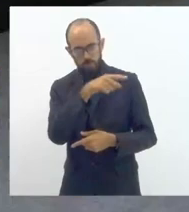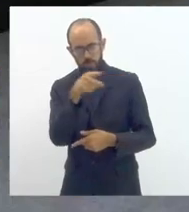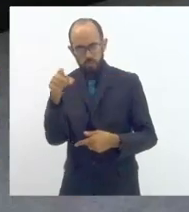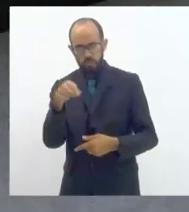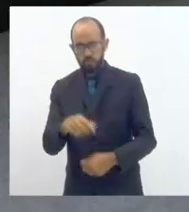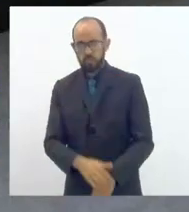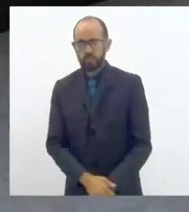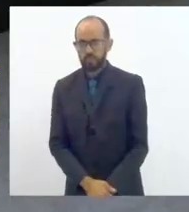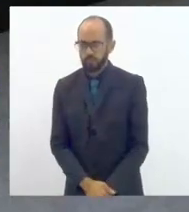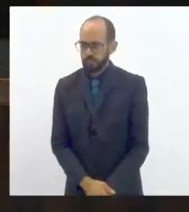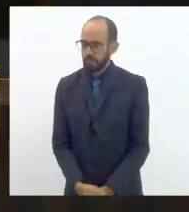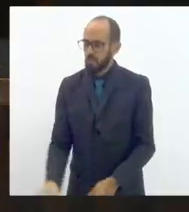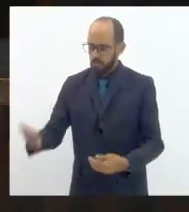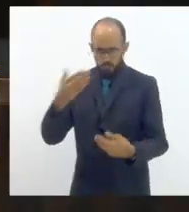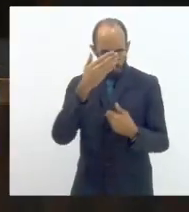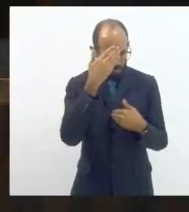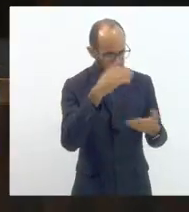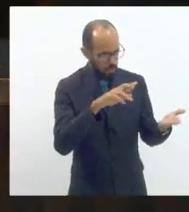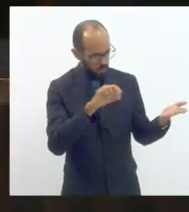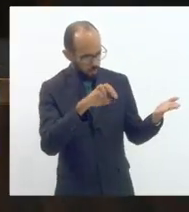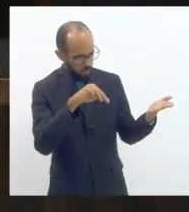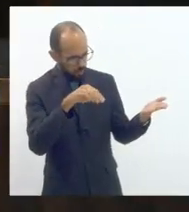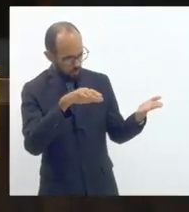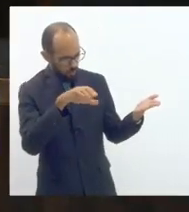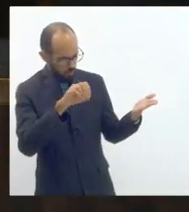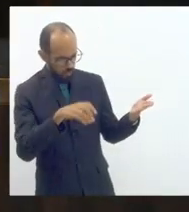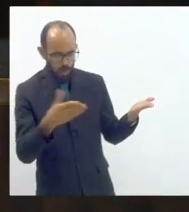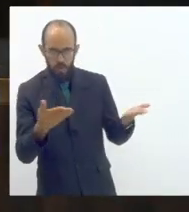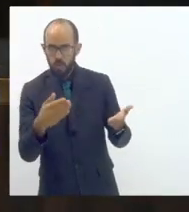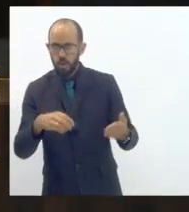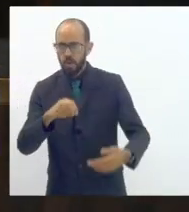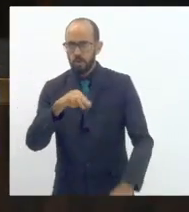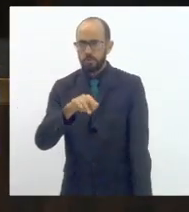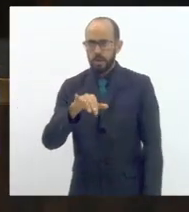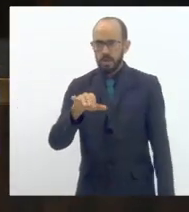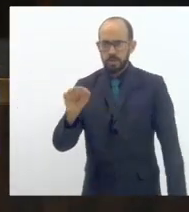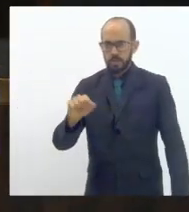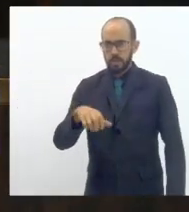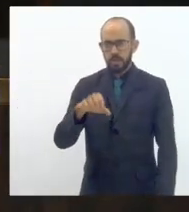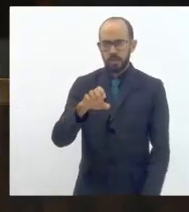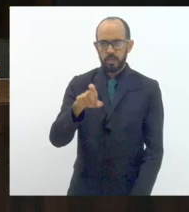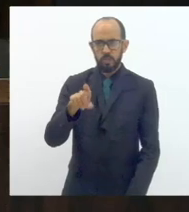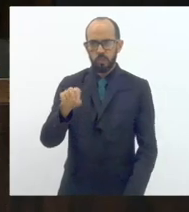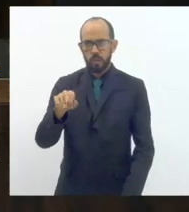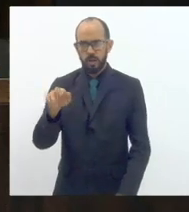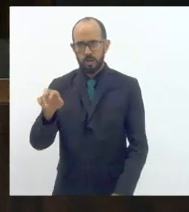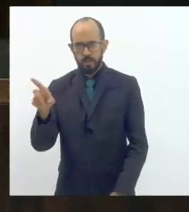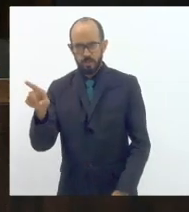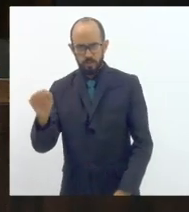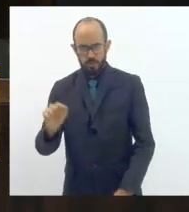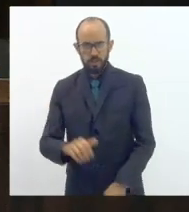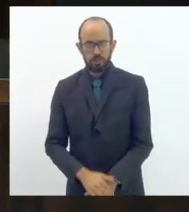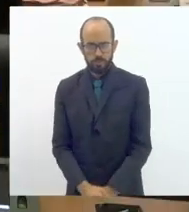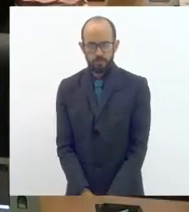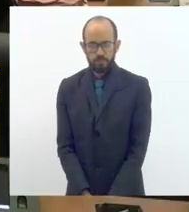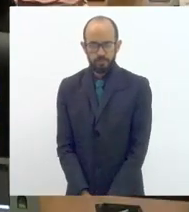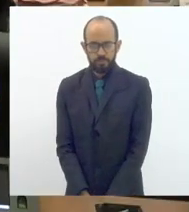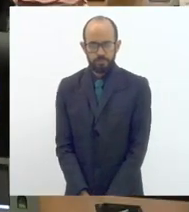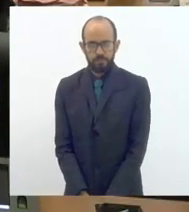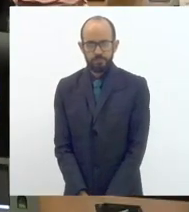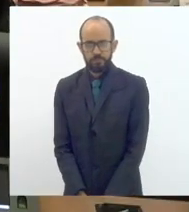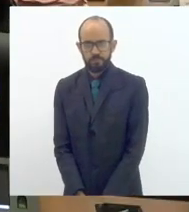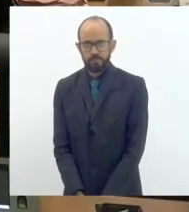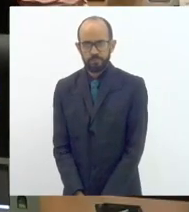Muito obrigado, Rômulo. Agora chamo Maria Eduarda para fazer uso da palavra. Prepara André Luiz.